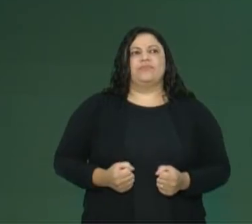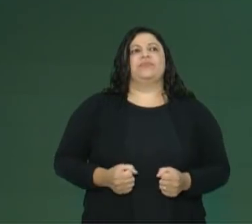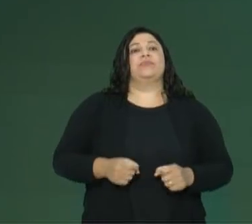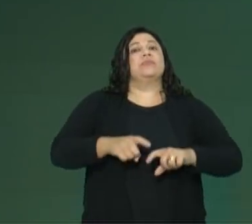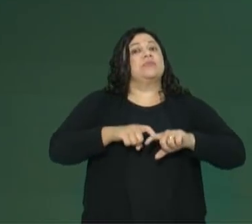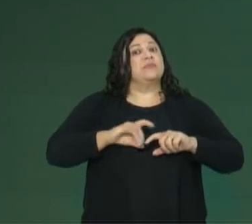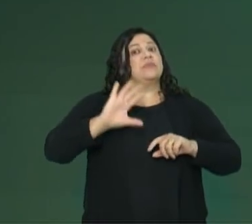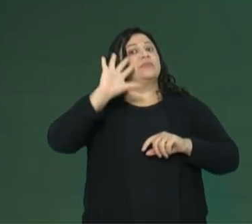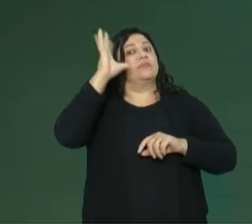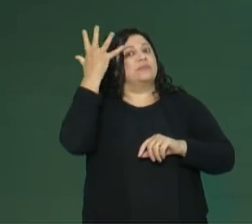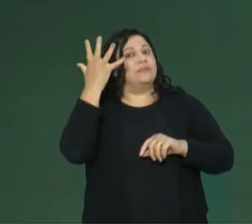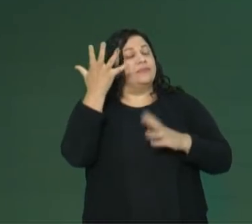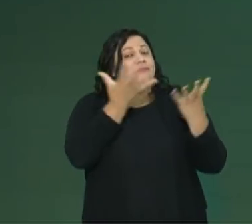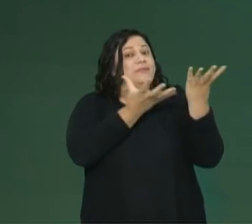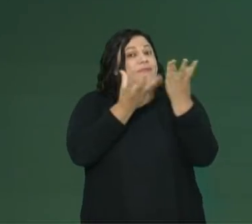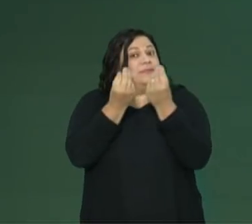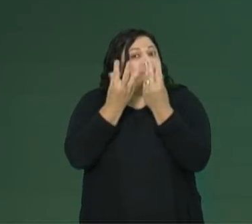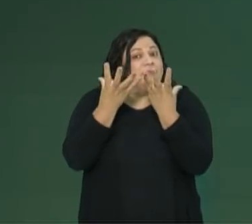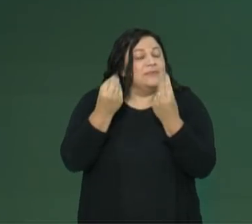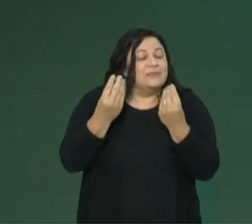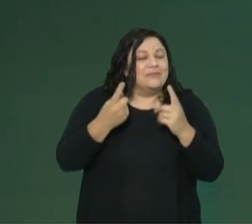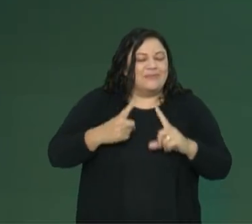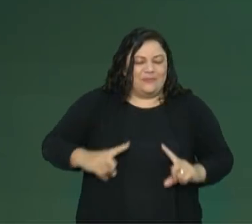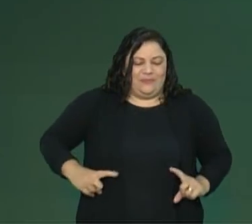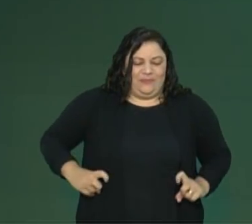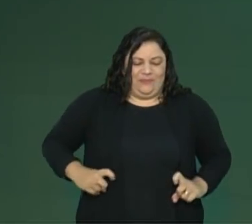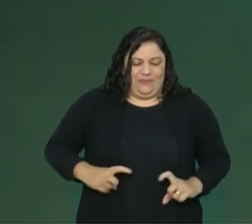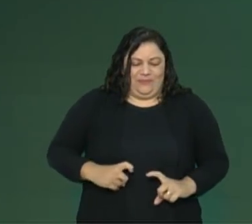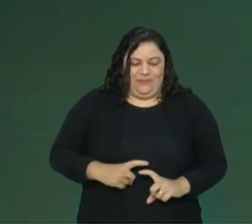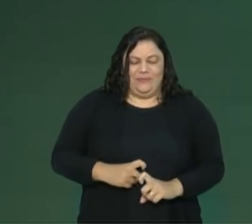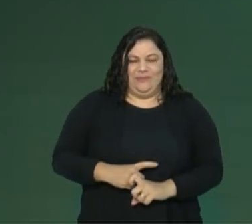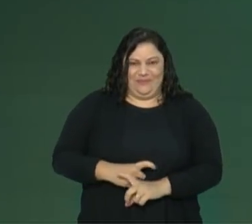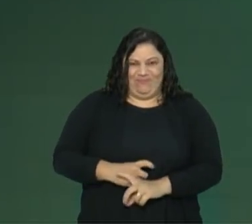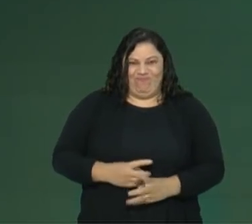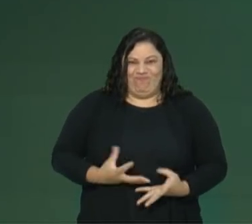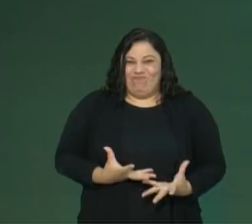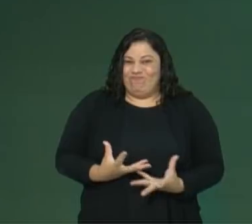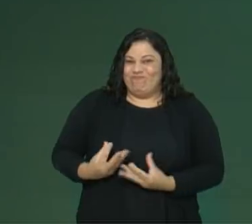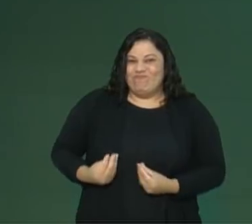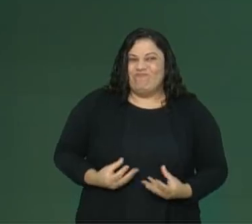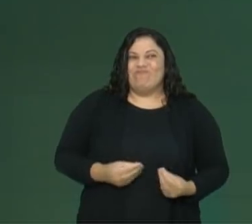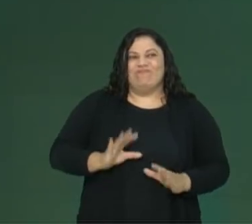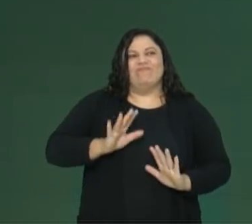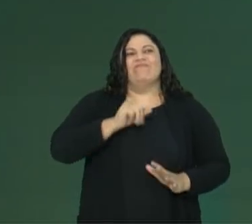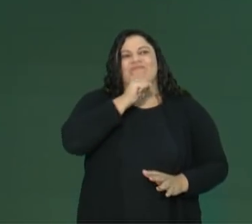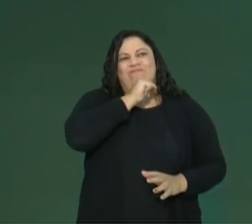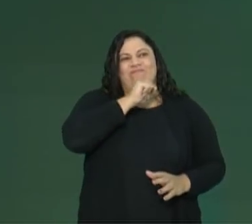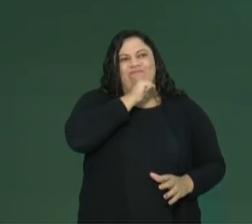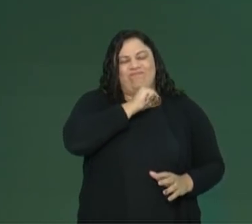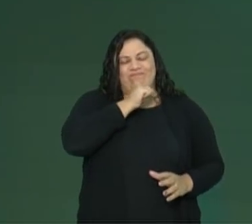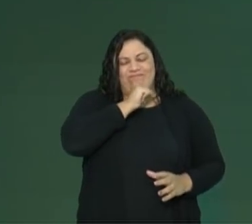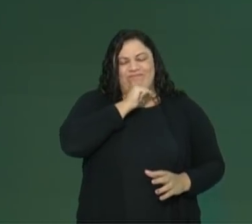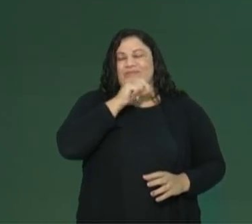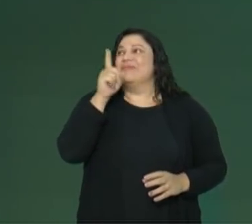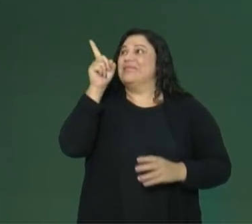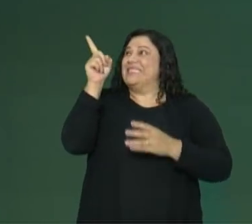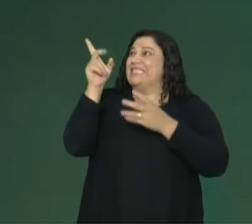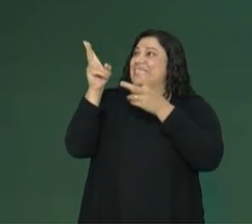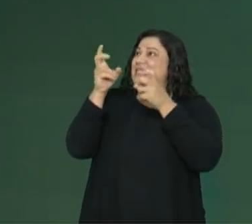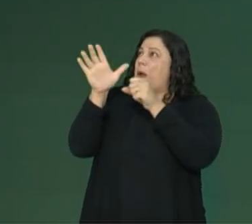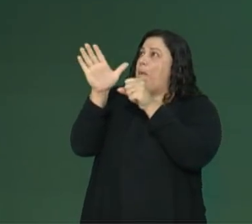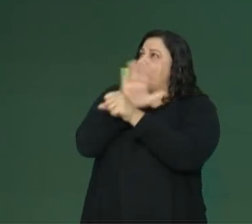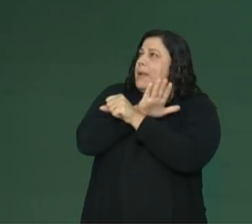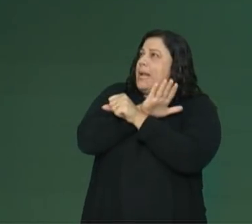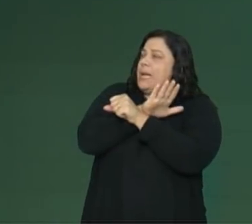de superpopulações de vermes adultos nos pulmões, causando obstrução das vias aéreas e até, como um caso desse, obstrução